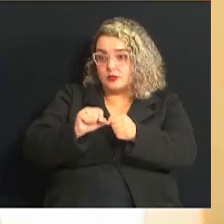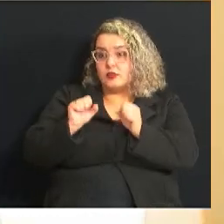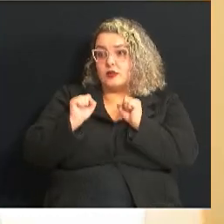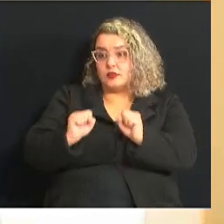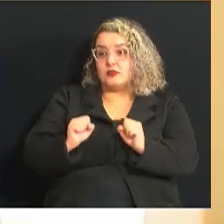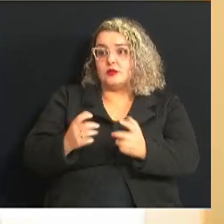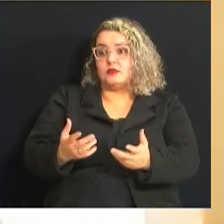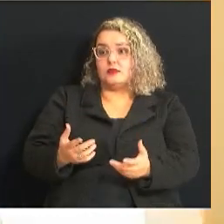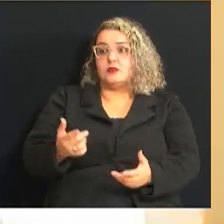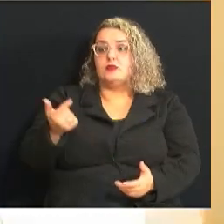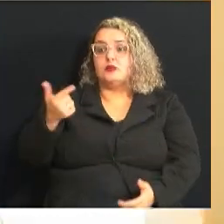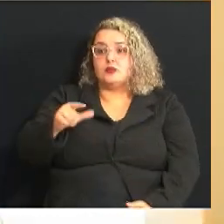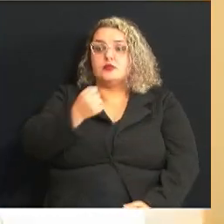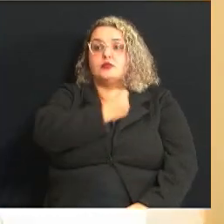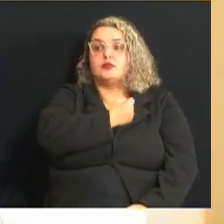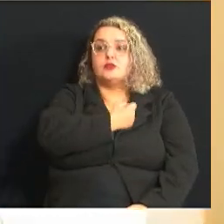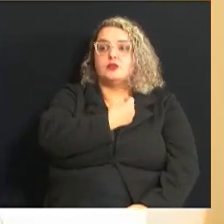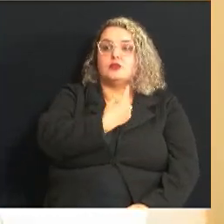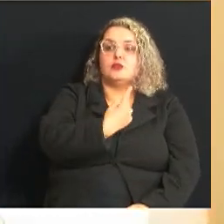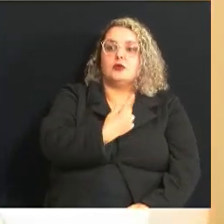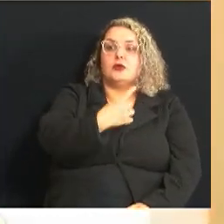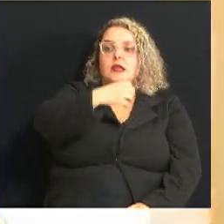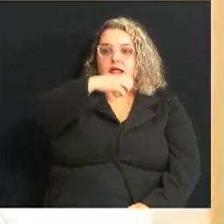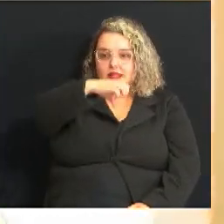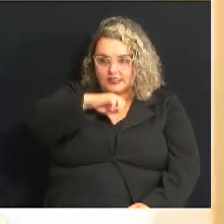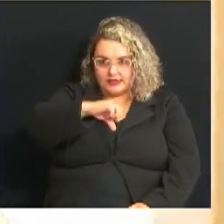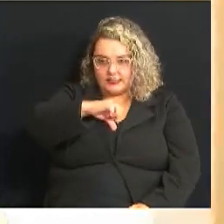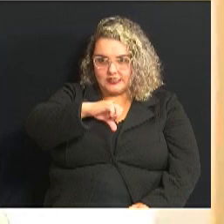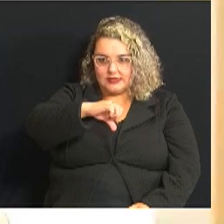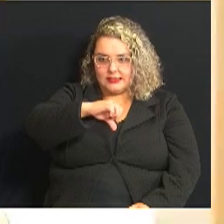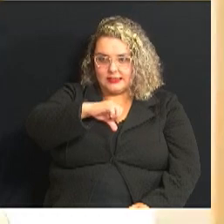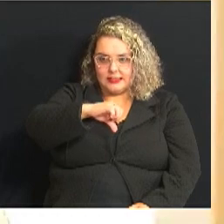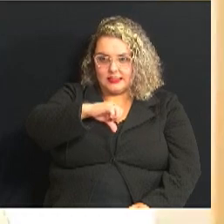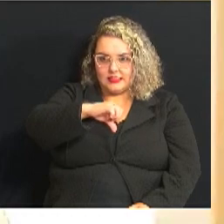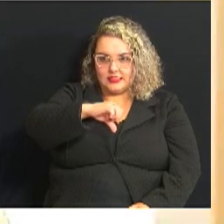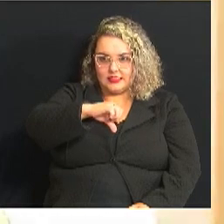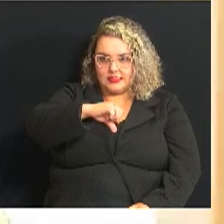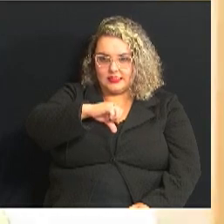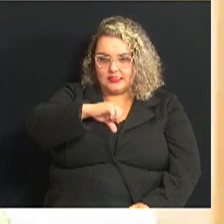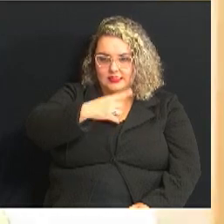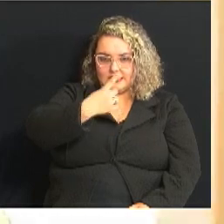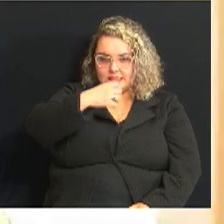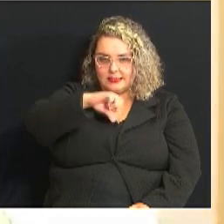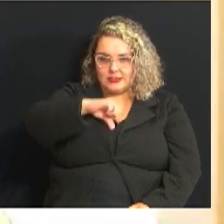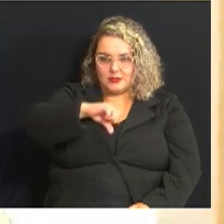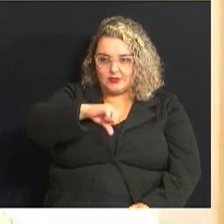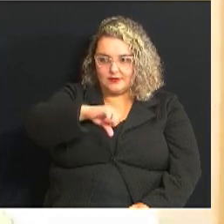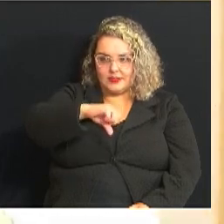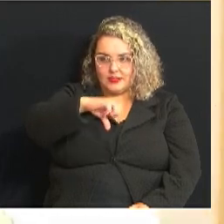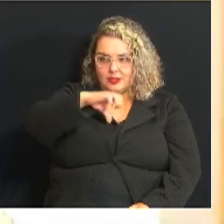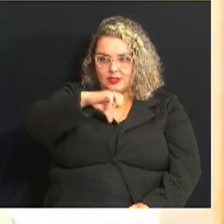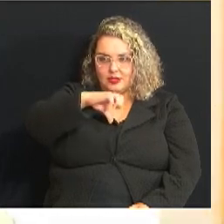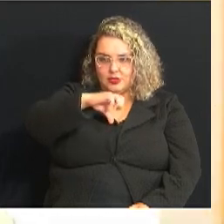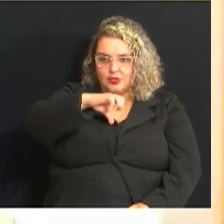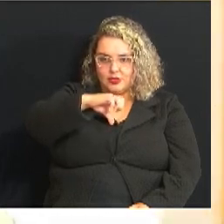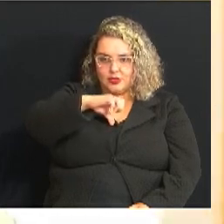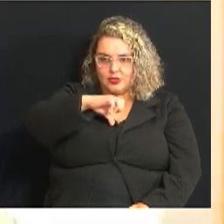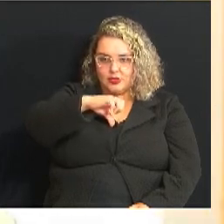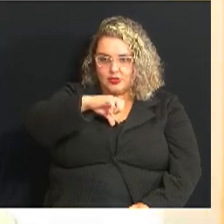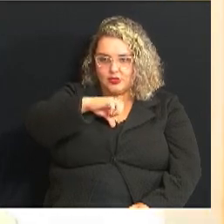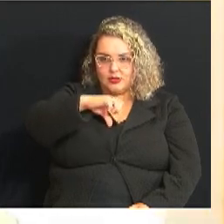lá, só mais uma vez o WhatsApp para todo mundo conseguir anotar em casa direitinho. Sim, claro. O WhatsApp é DDD